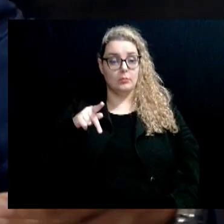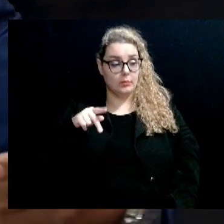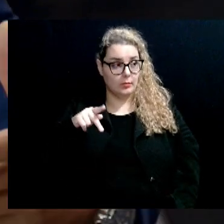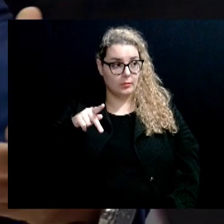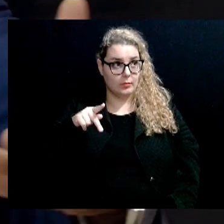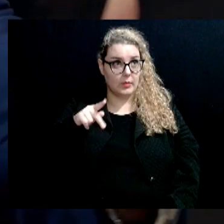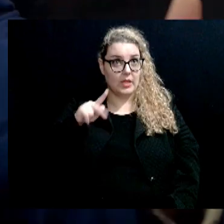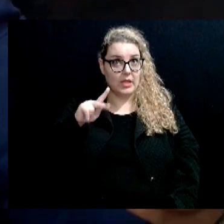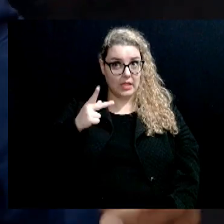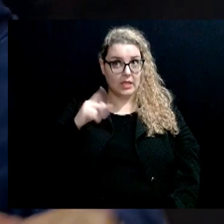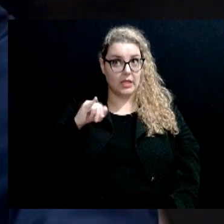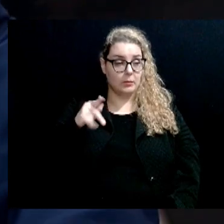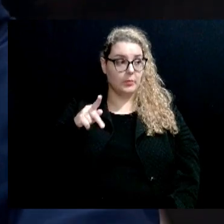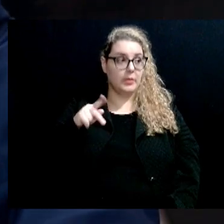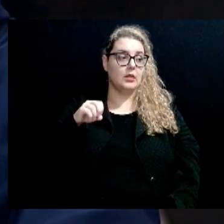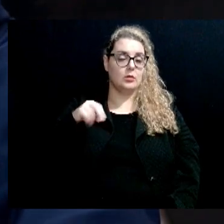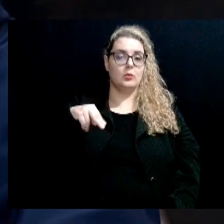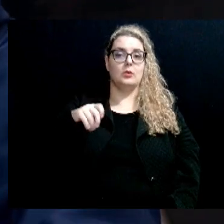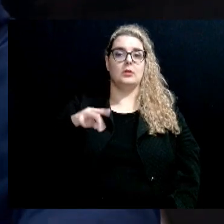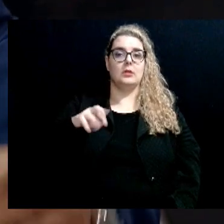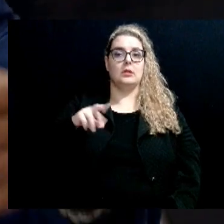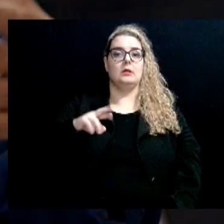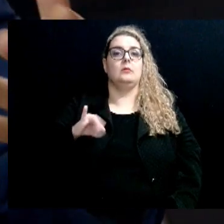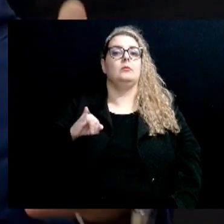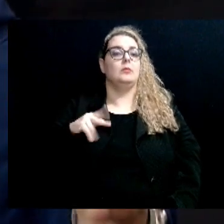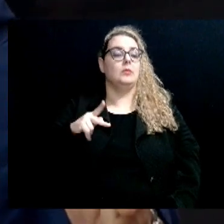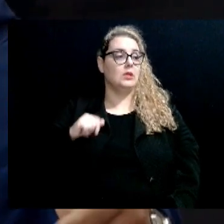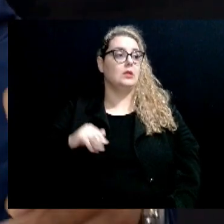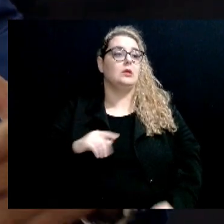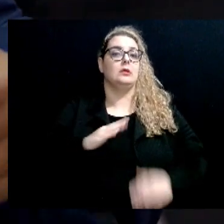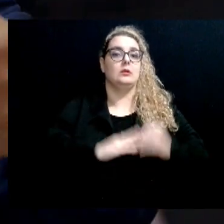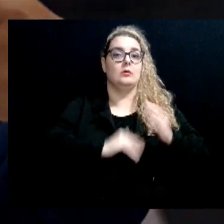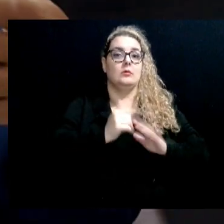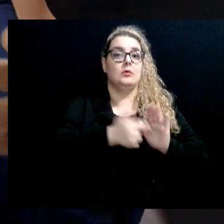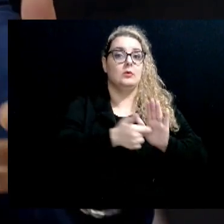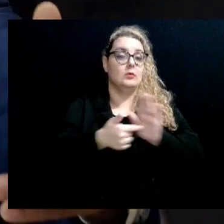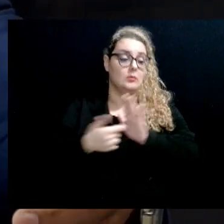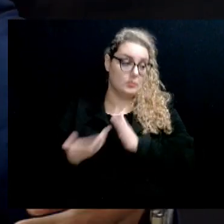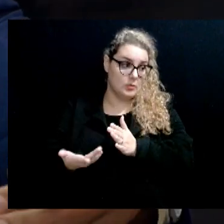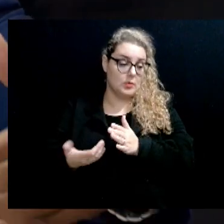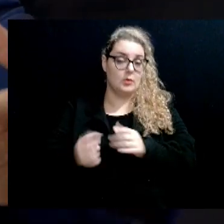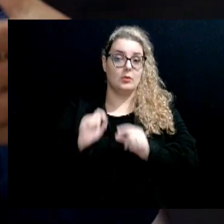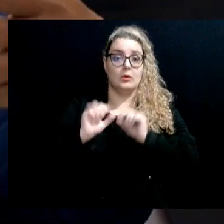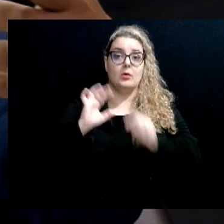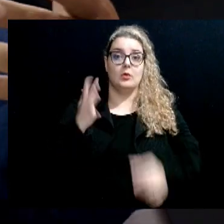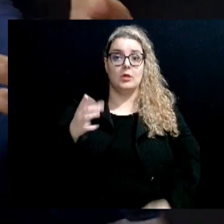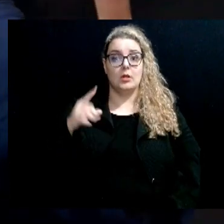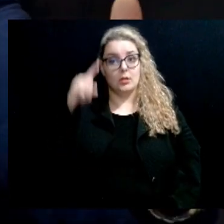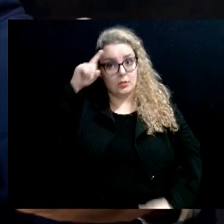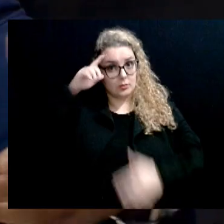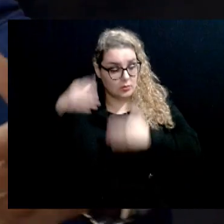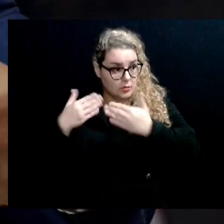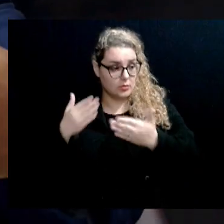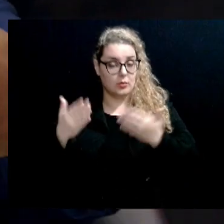profissionais vão te mostrar o que está acontecendo. A psicoterapia, no dia a dia,